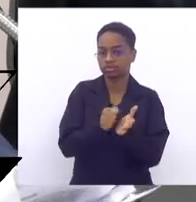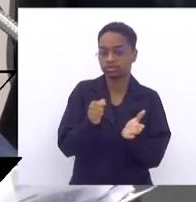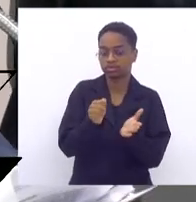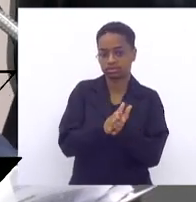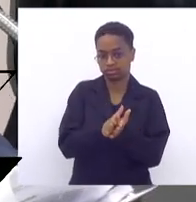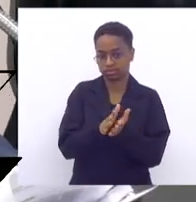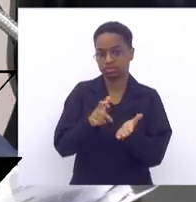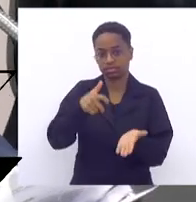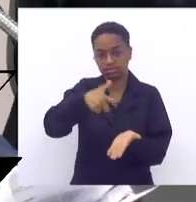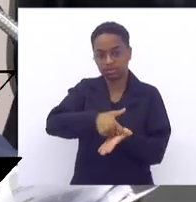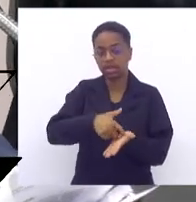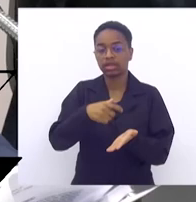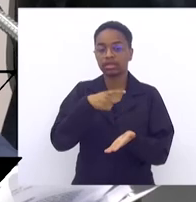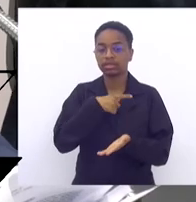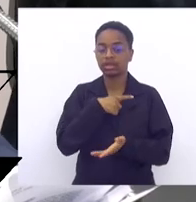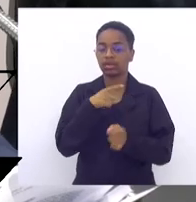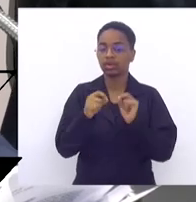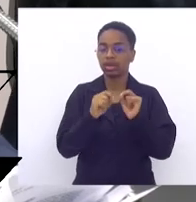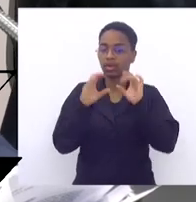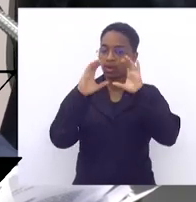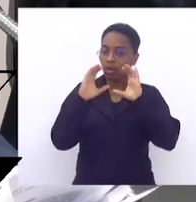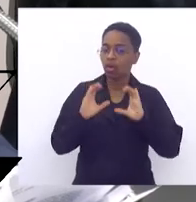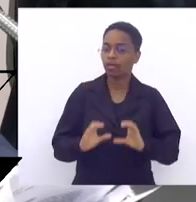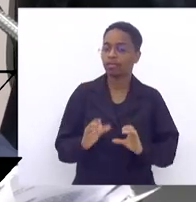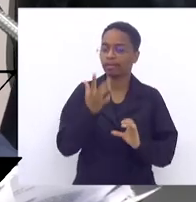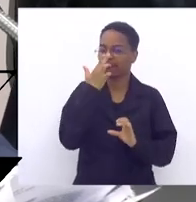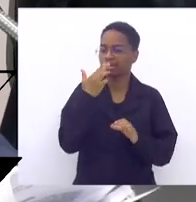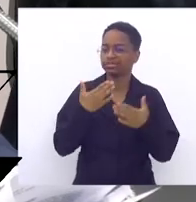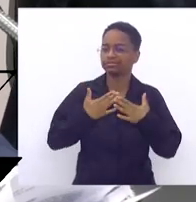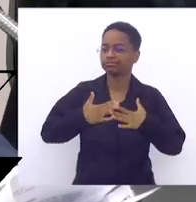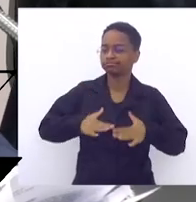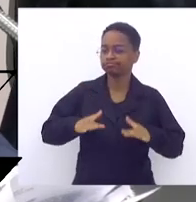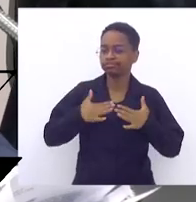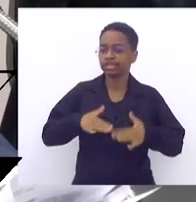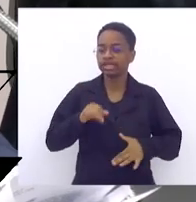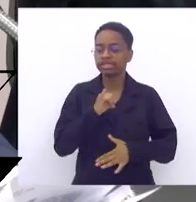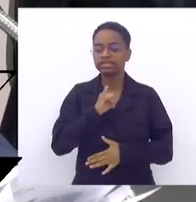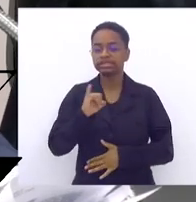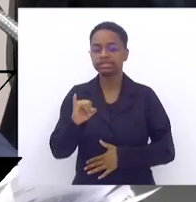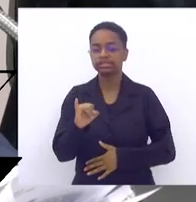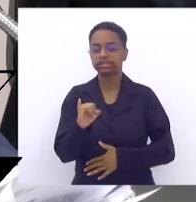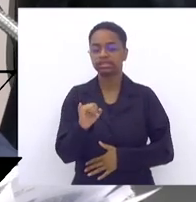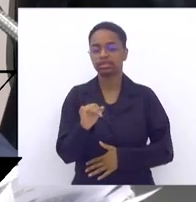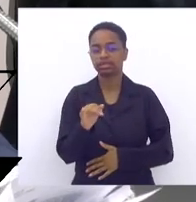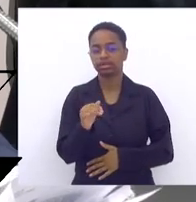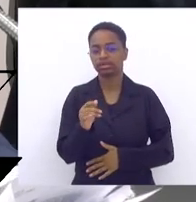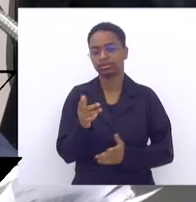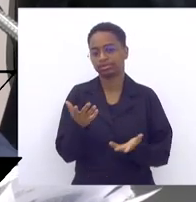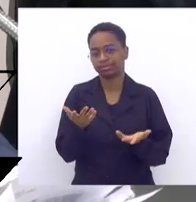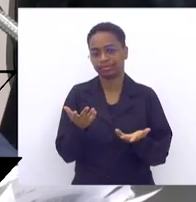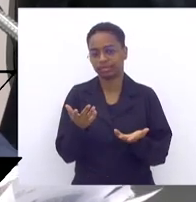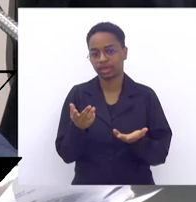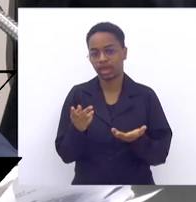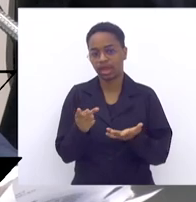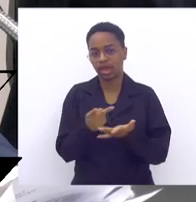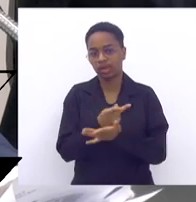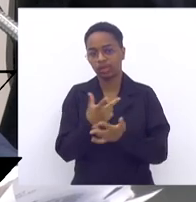de um comportamento, um rito mais brando para aquelas penas que estão sujeitas tão somente